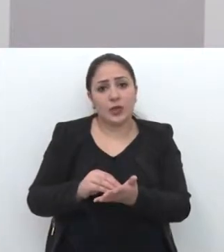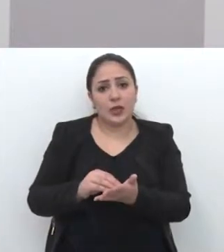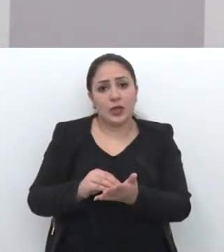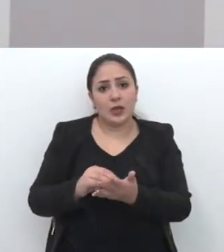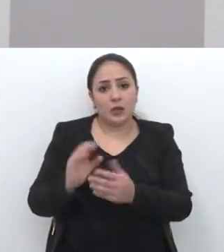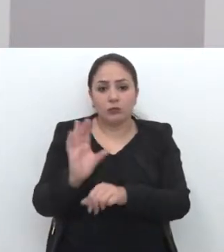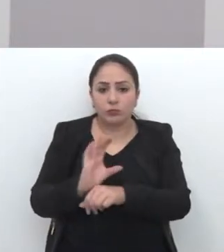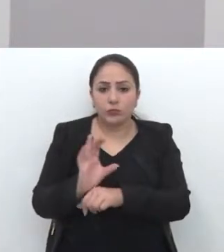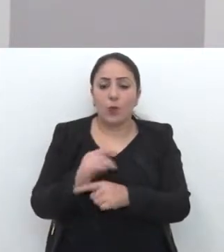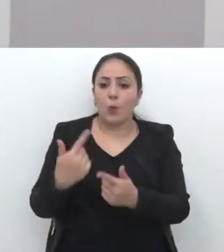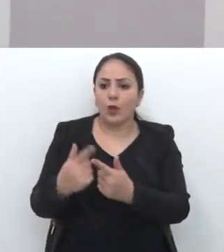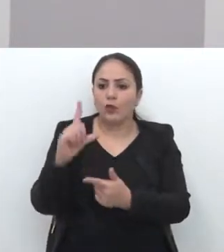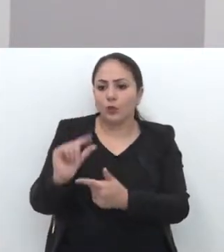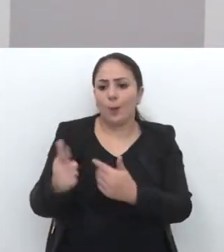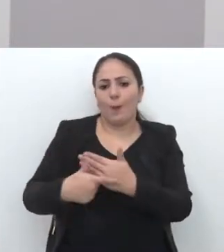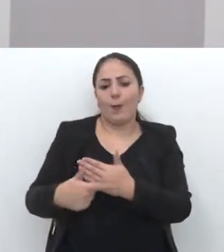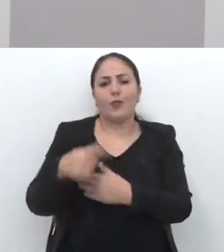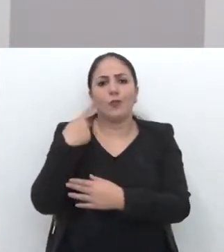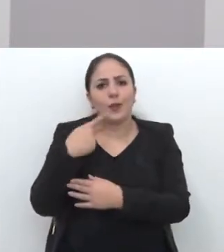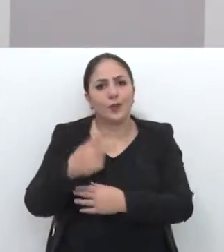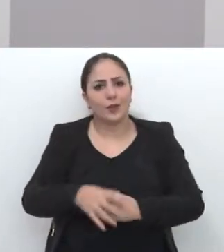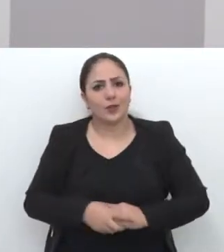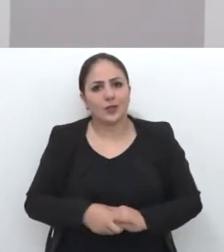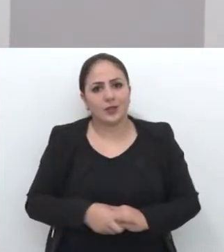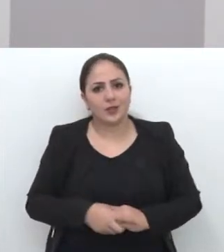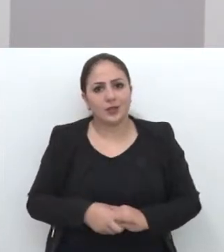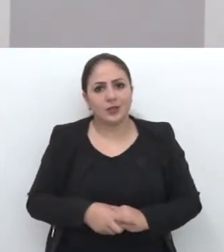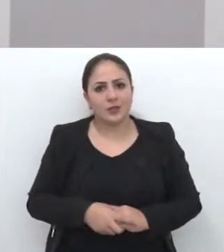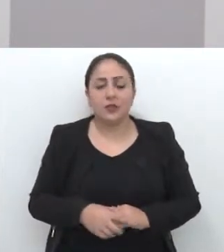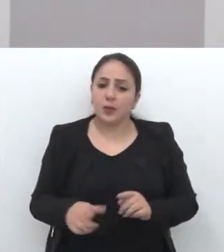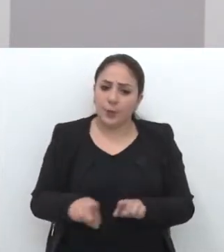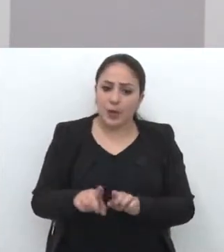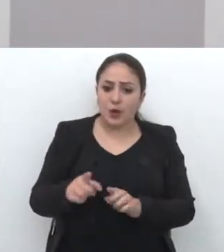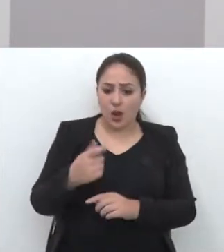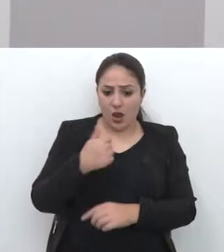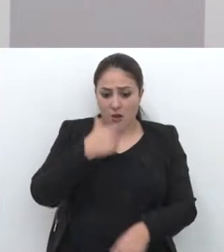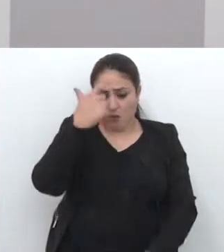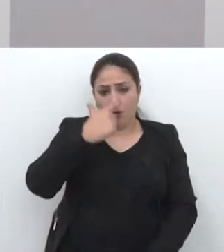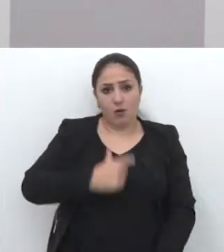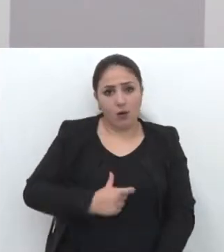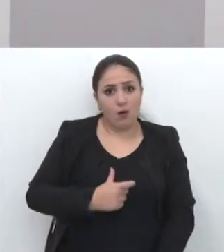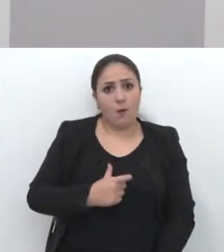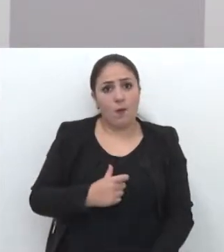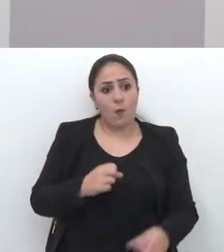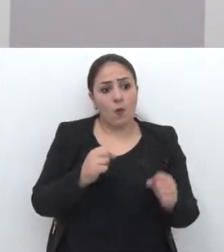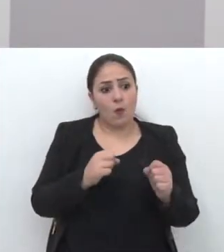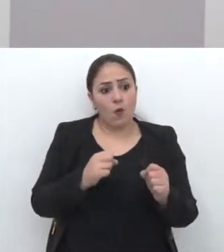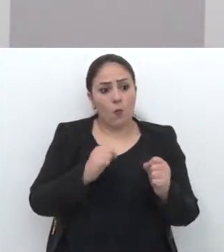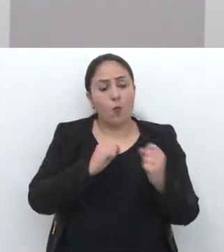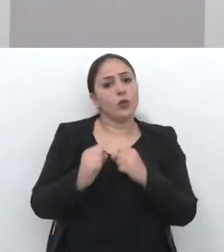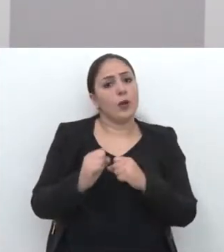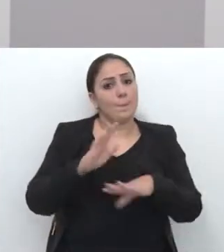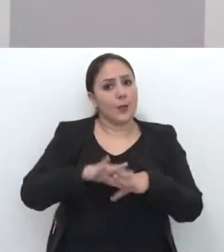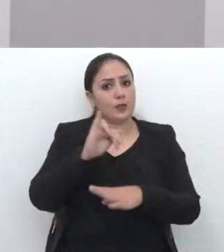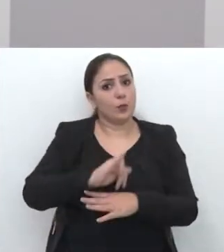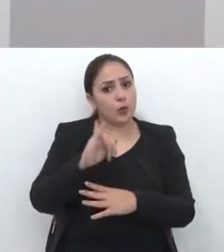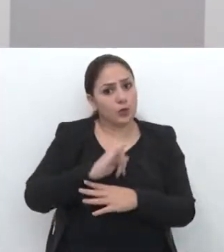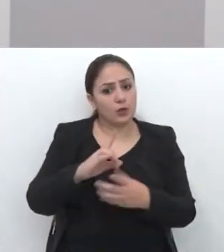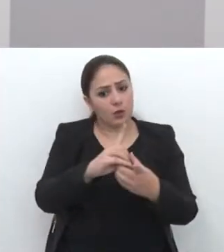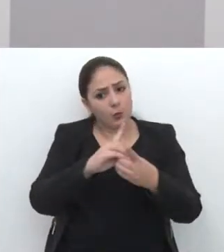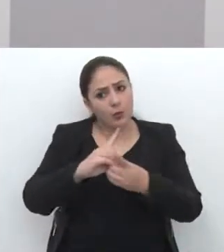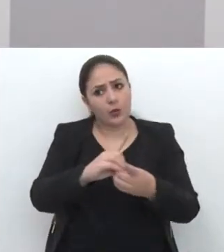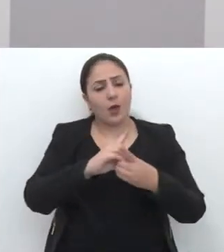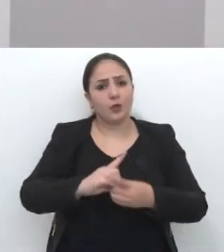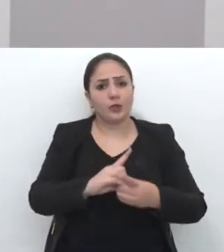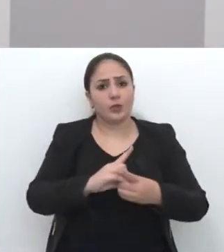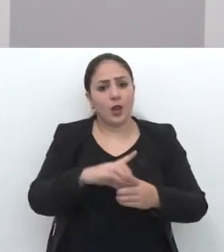inconstitucional, a Procuradoria proceder dessa forma, porque diminui o papel do vereador, como, de certa forma, coloca o parlamentar, que é, na verdade, o poder mais importante, por